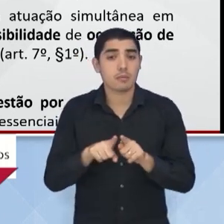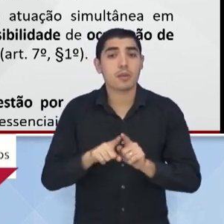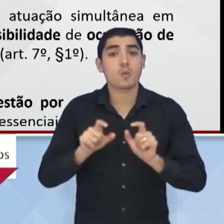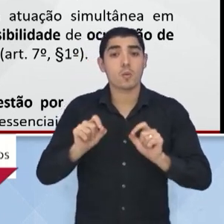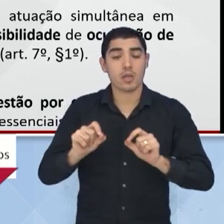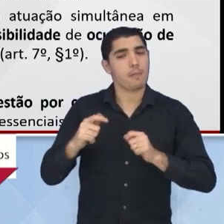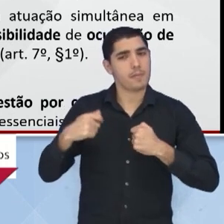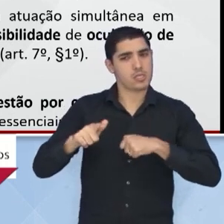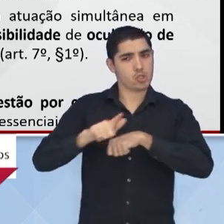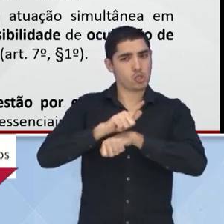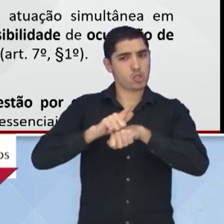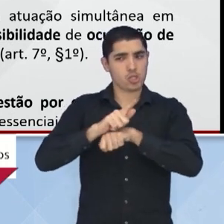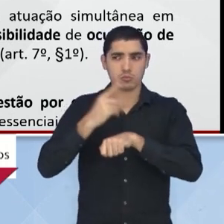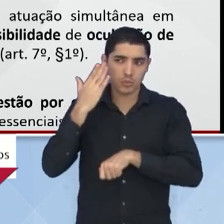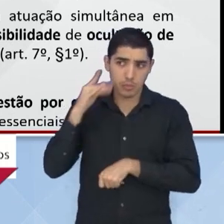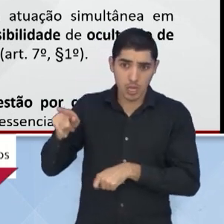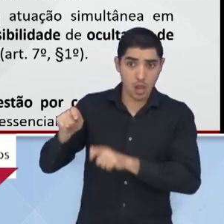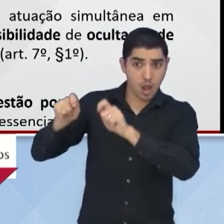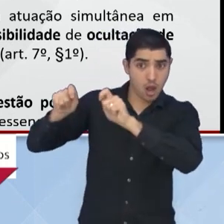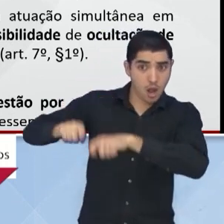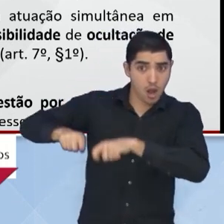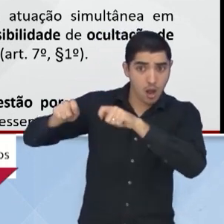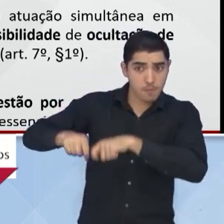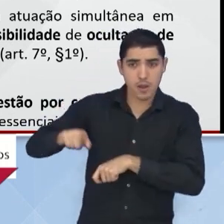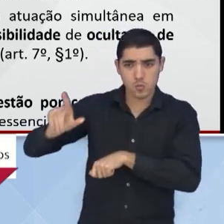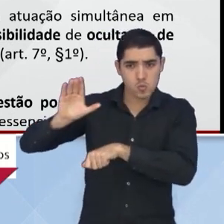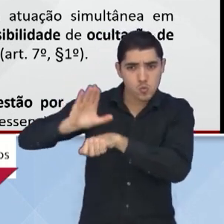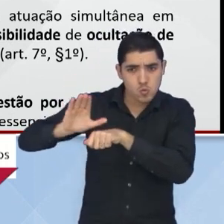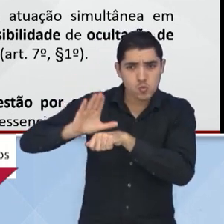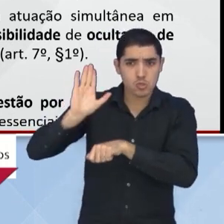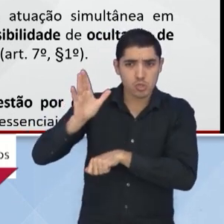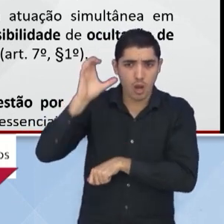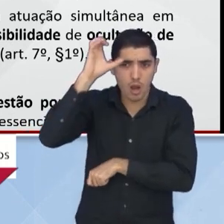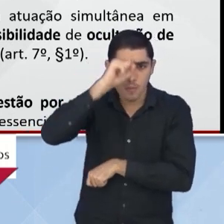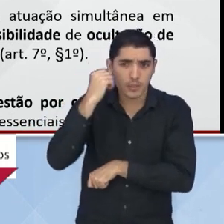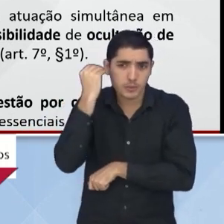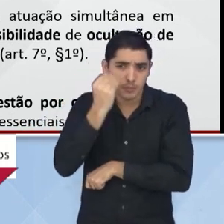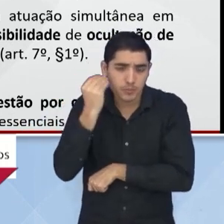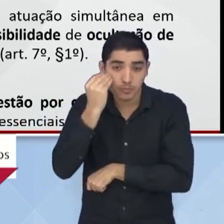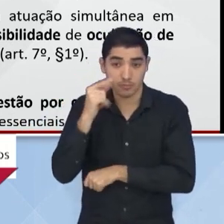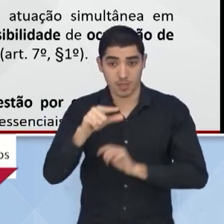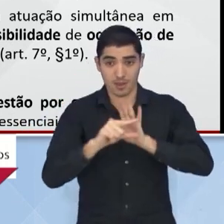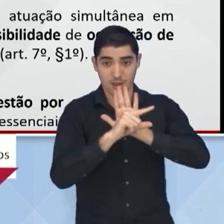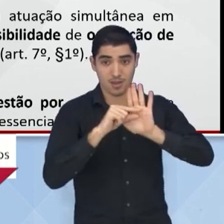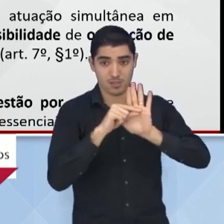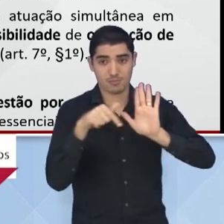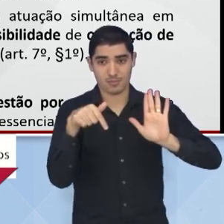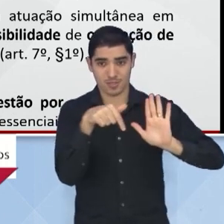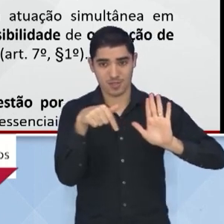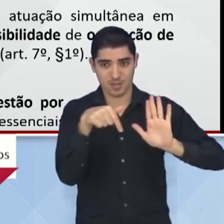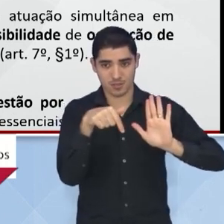autoridade máxima do órgão prover estão por competência e designar agentes públicos para o desempenho das funções artigo S